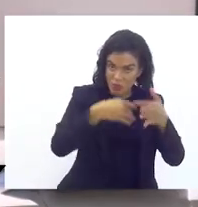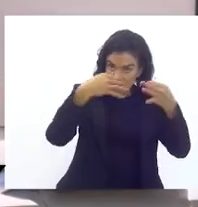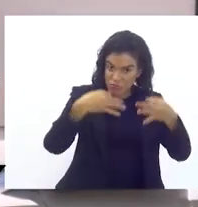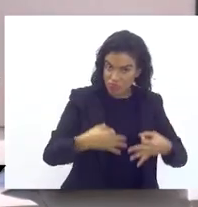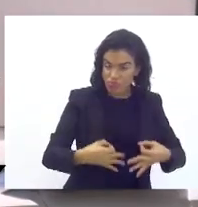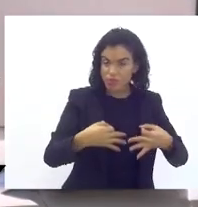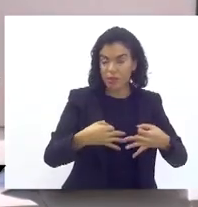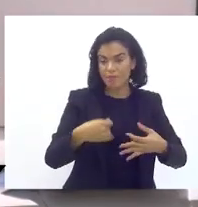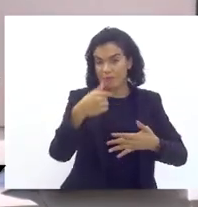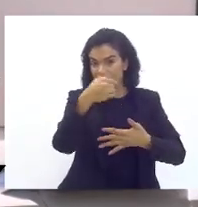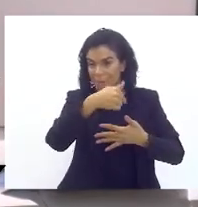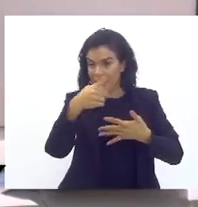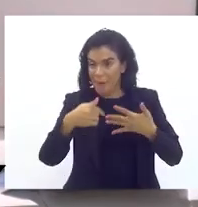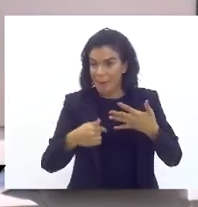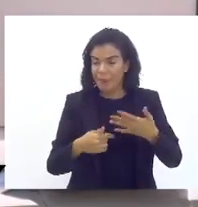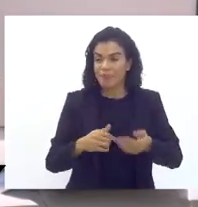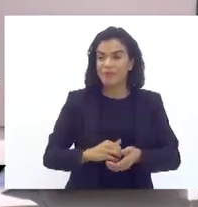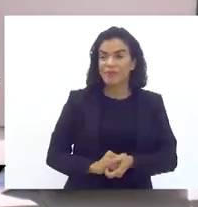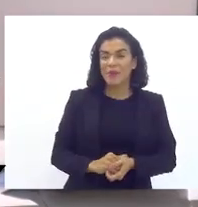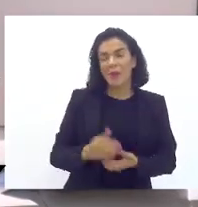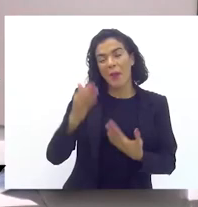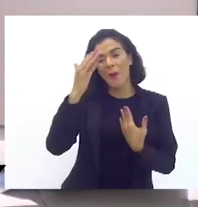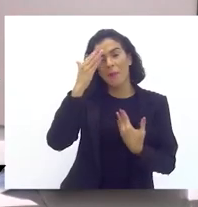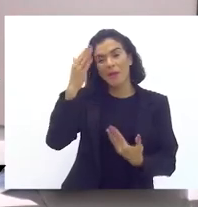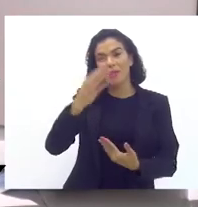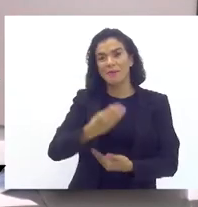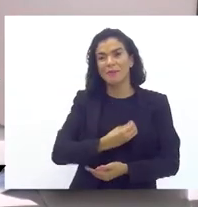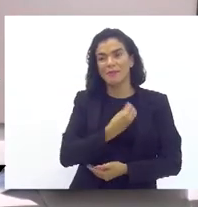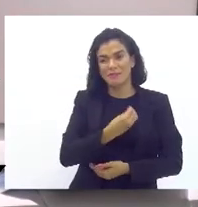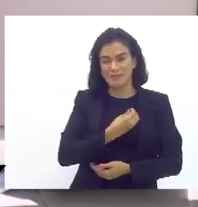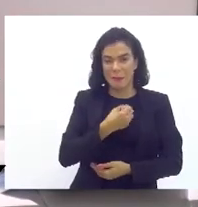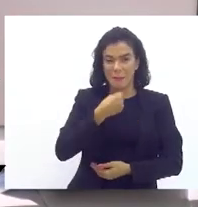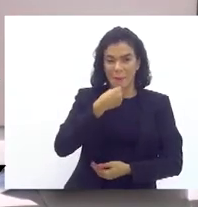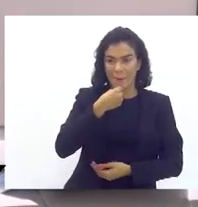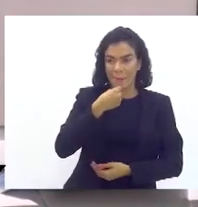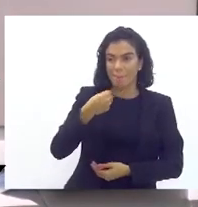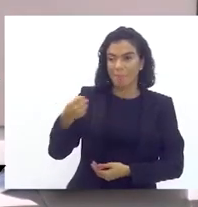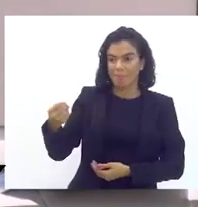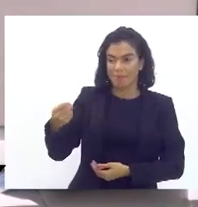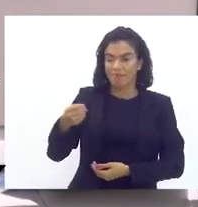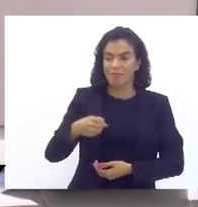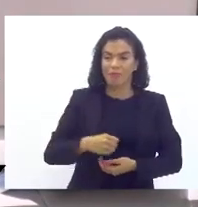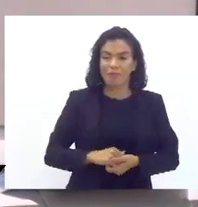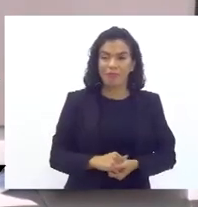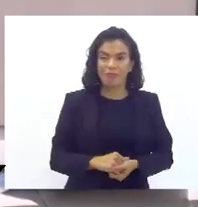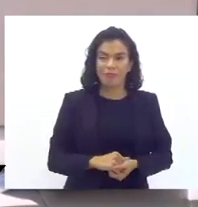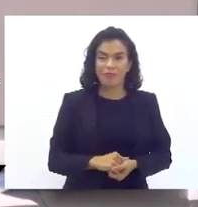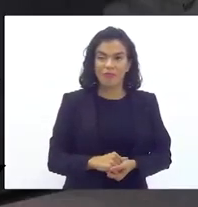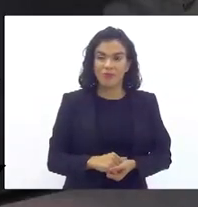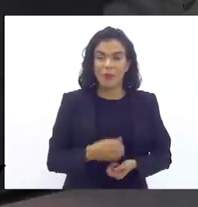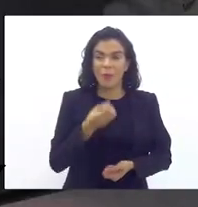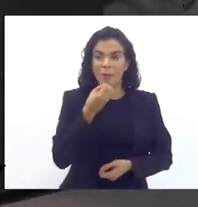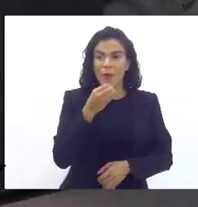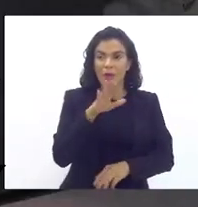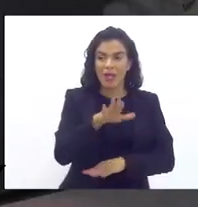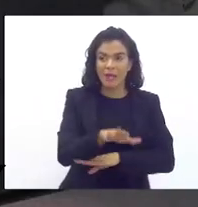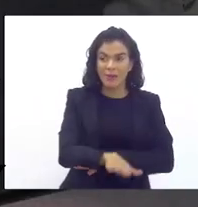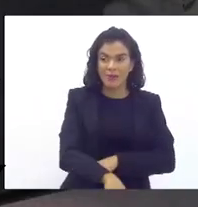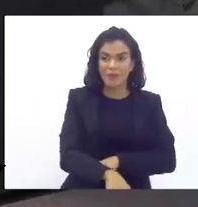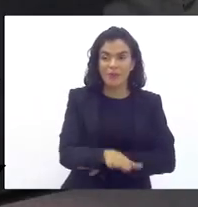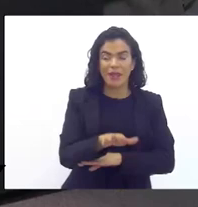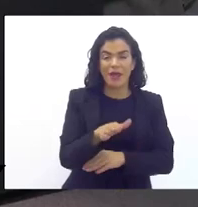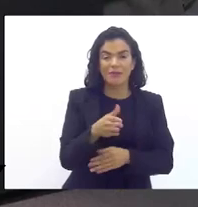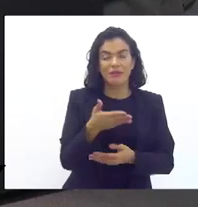requisitos Doutora Roberta Rosa obrigado pela presença a palavra é sua Boa tarde a todos e a todas